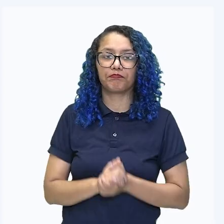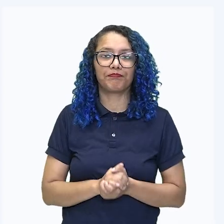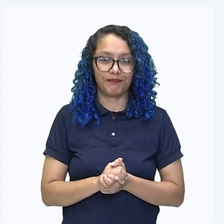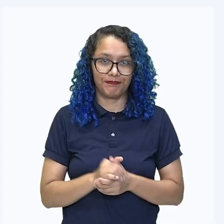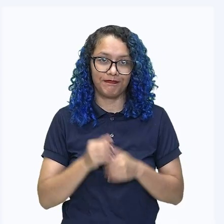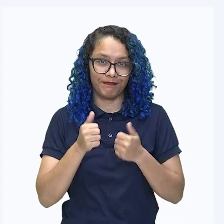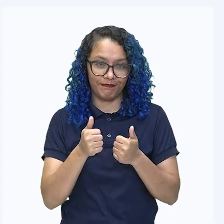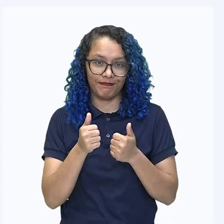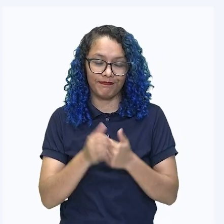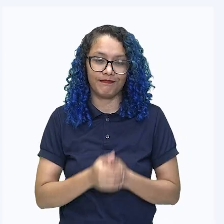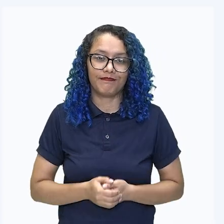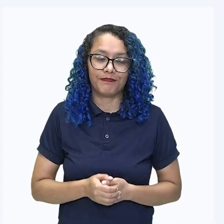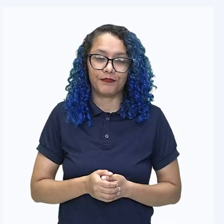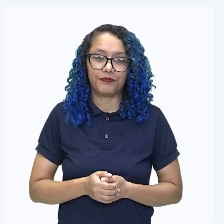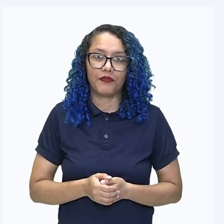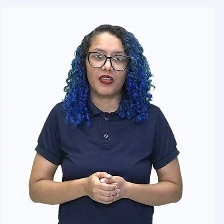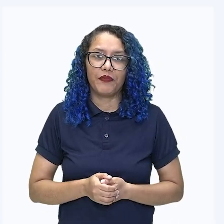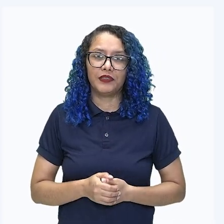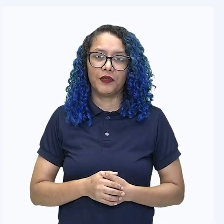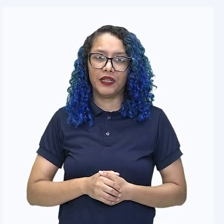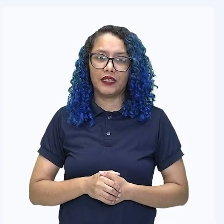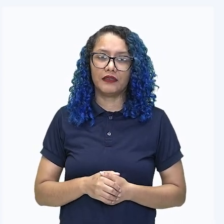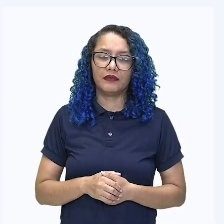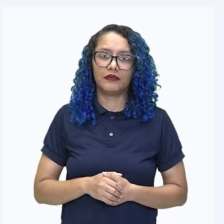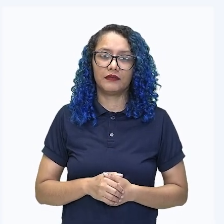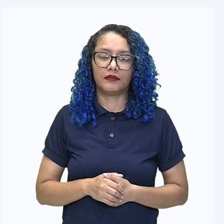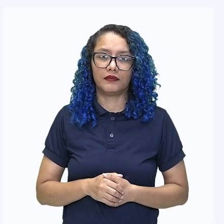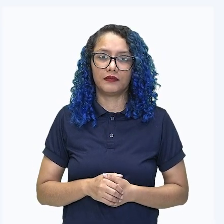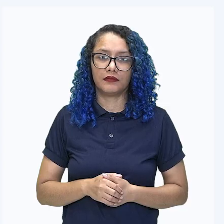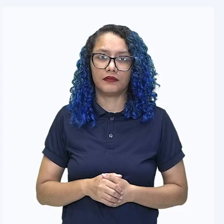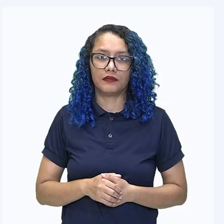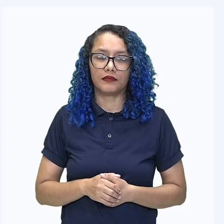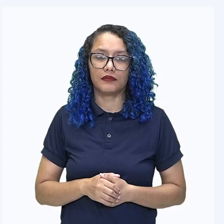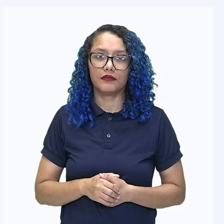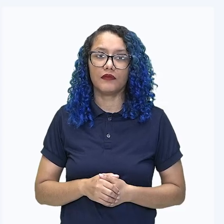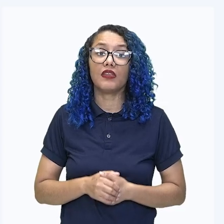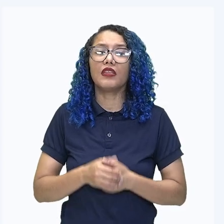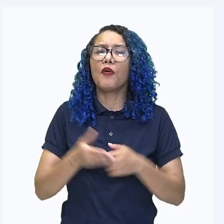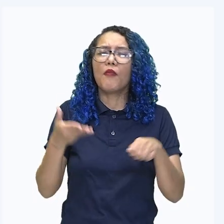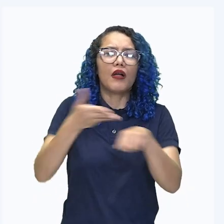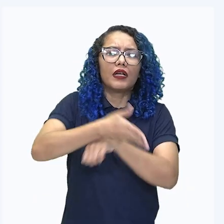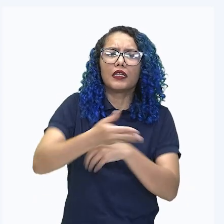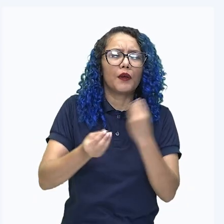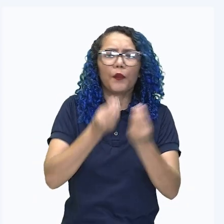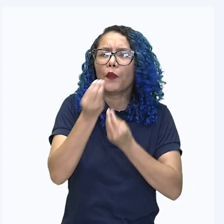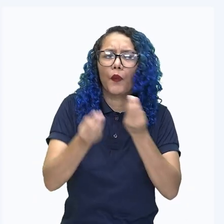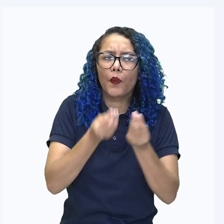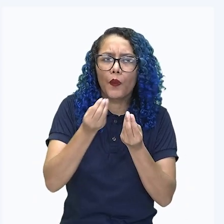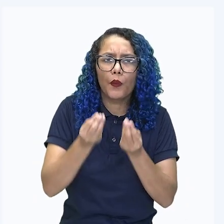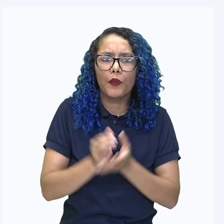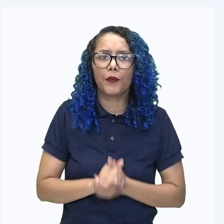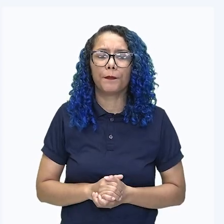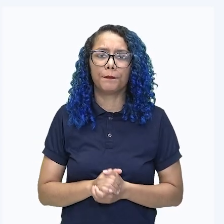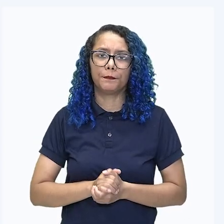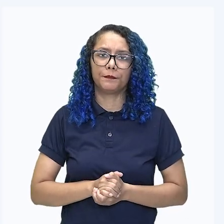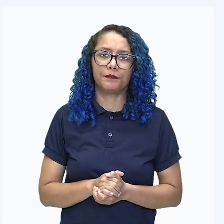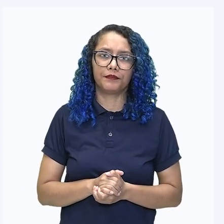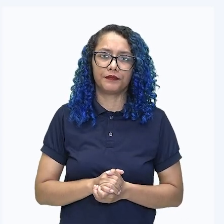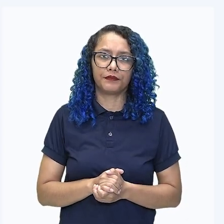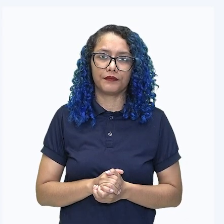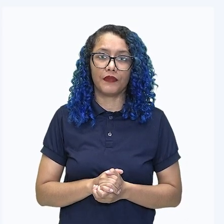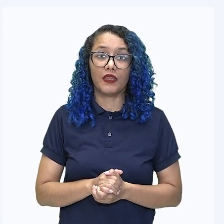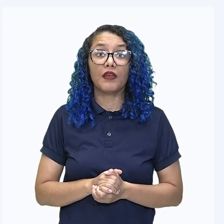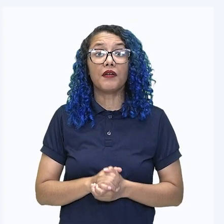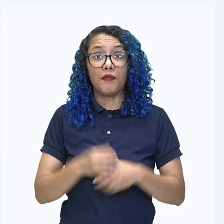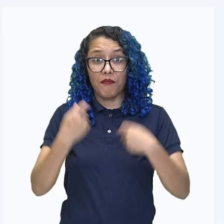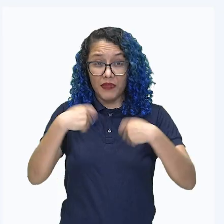prof.am.gov.br, certo? Como é que eu faço, né, para acessar esse diário? Eu vou acessar o